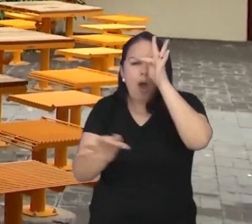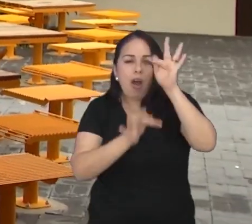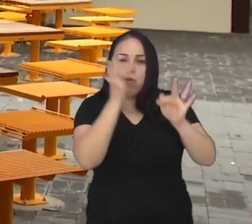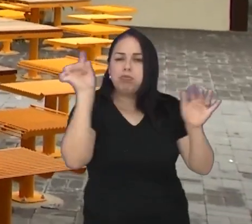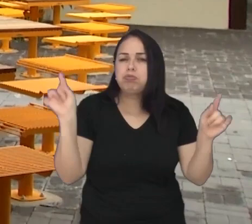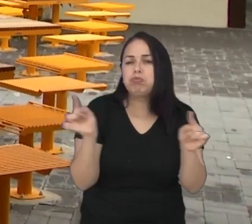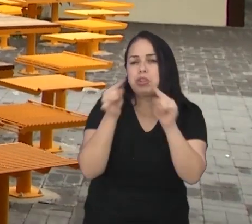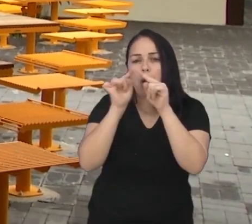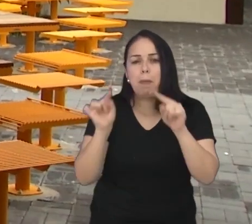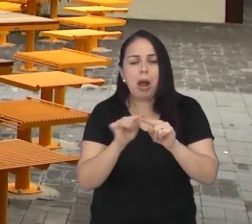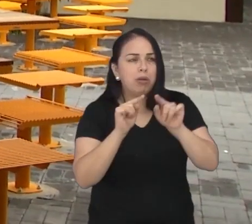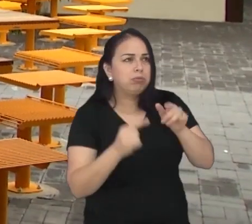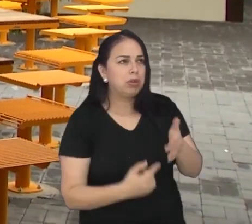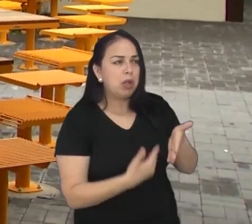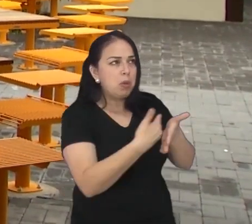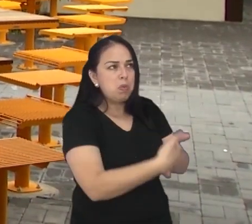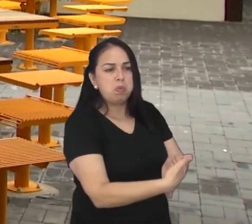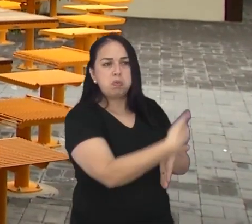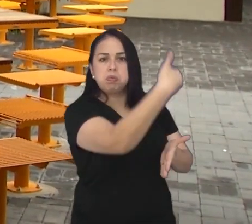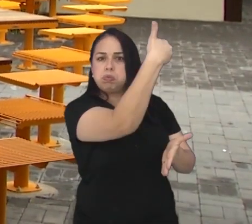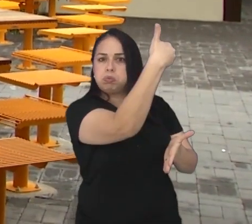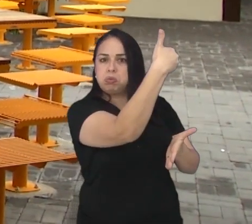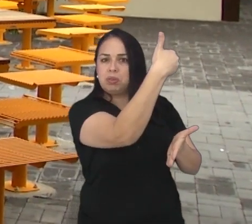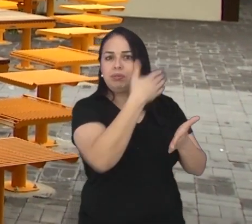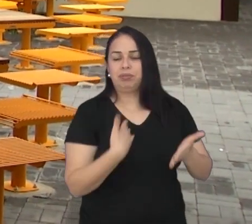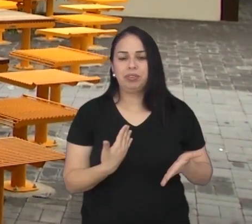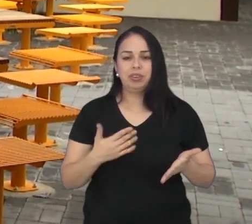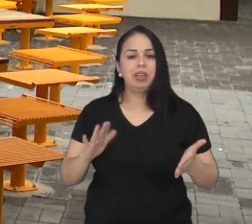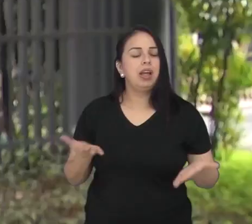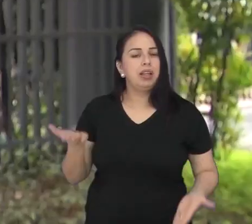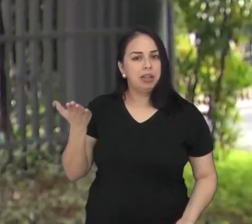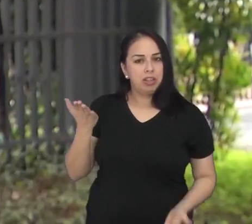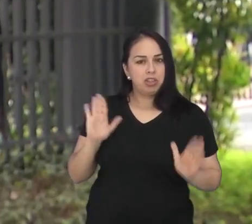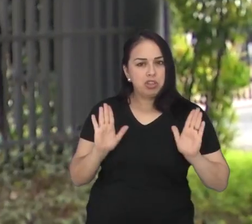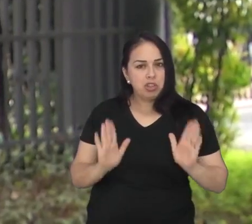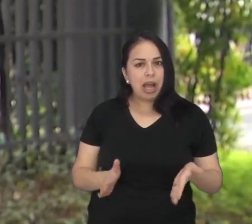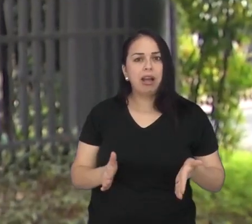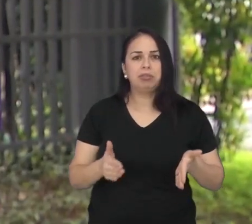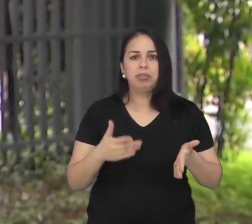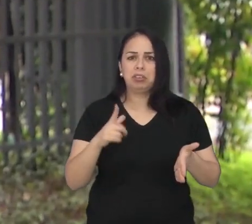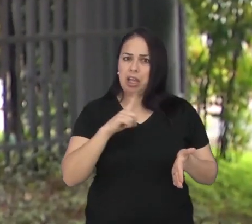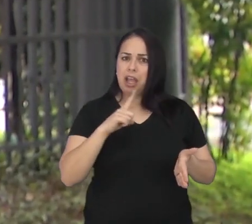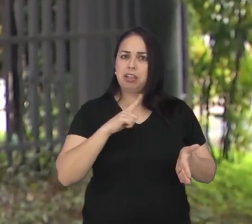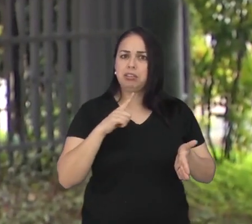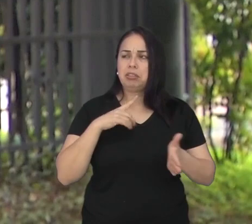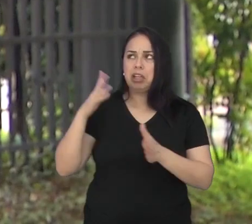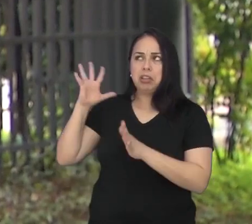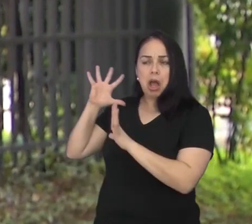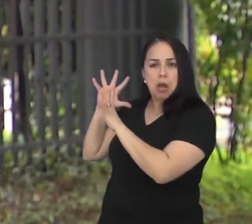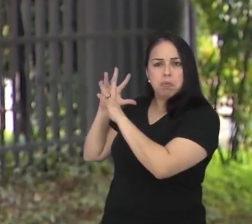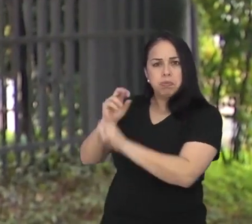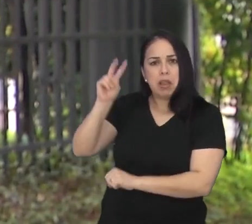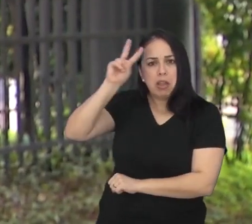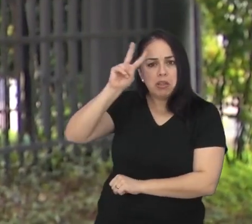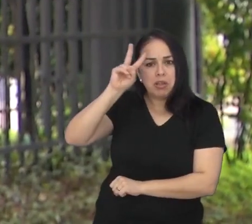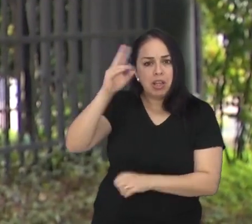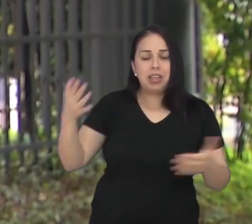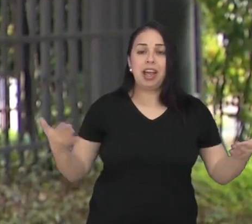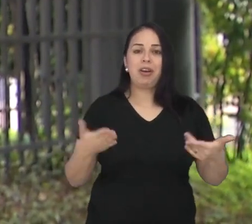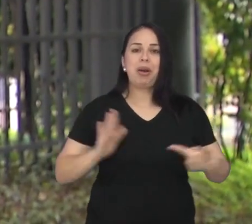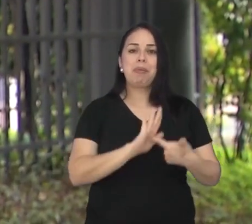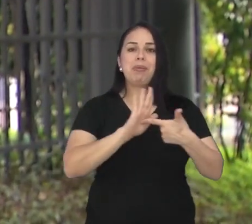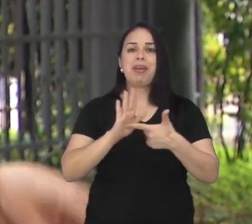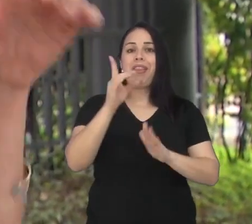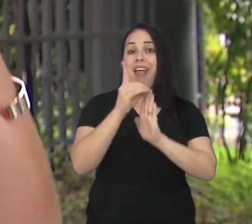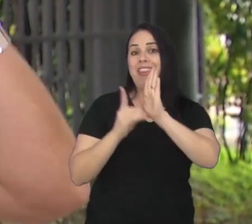é o paisagismo, com combinações de plantas e jardins verticais. Os jardins verticais sempre estiveram ligados à construção, a